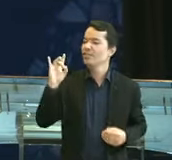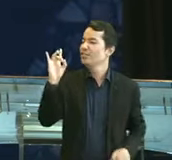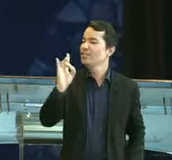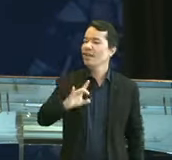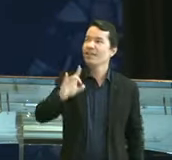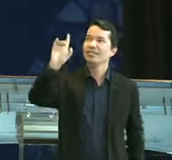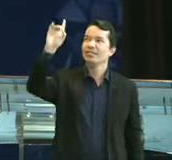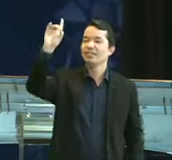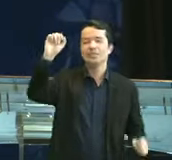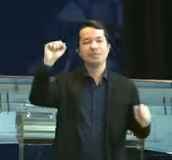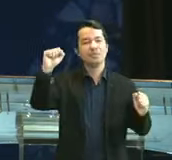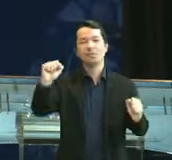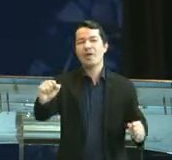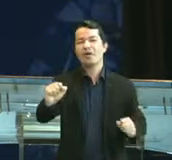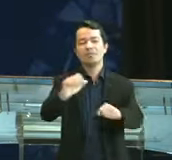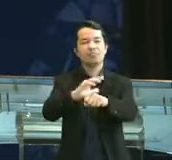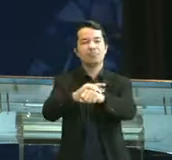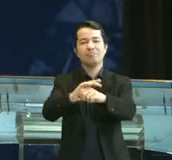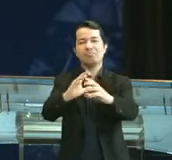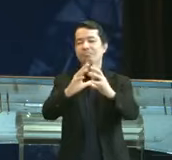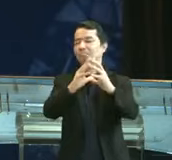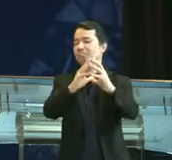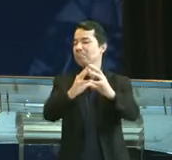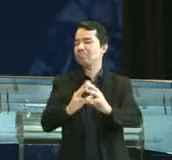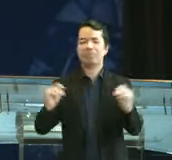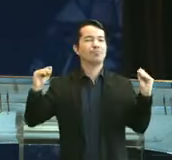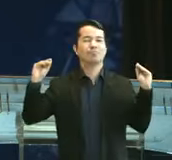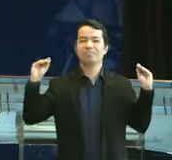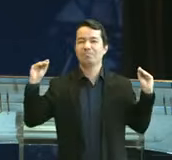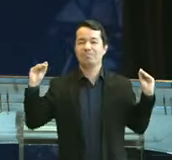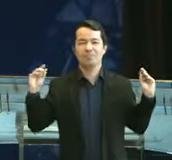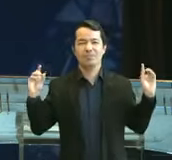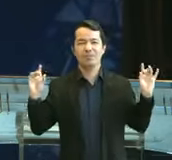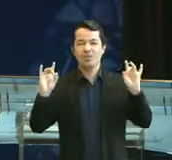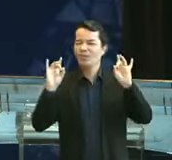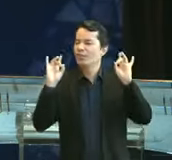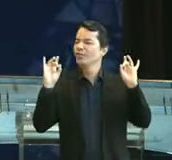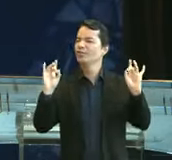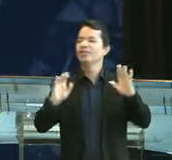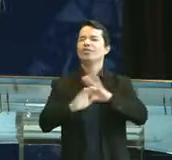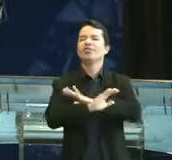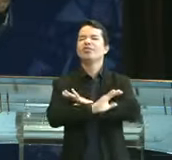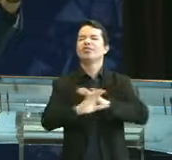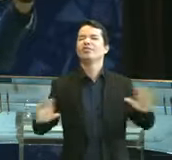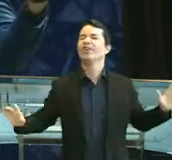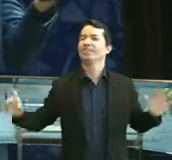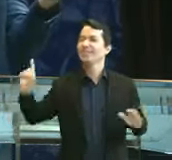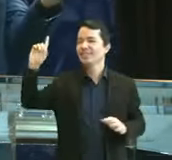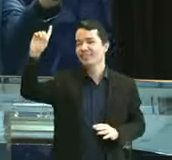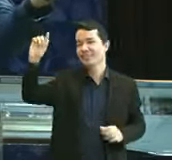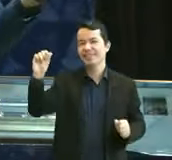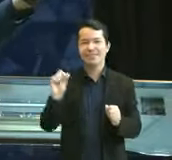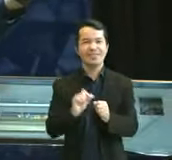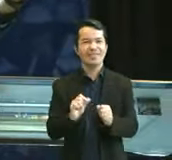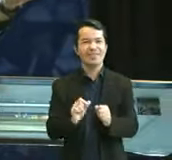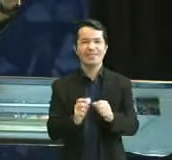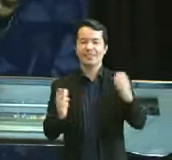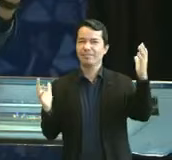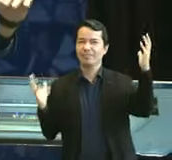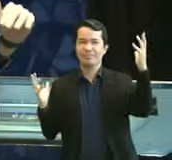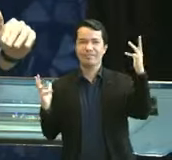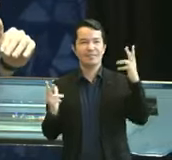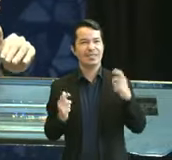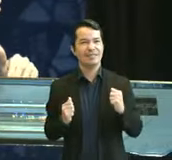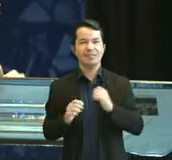pessoas, só Ele pode trazer palavra de sabedoria e conhecimento, só Ele pode fazer maravilhas. Mas aqueles que o buscam e